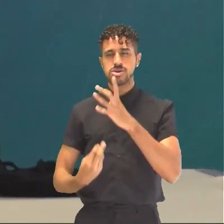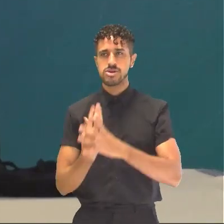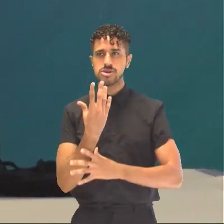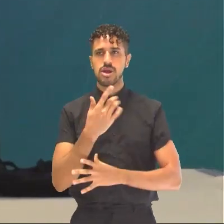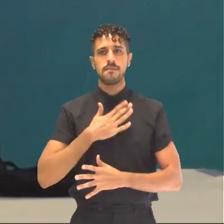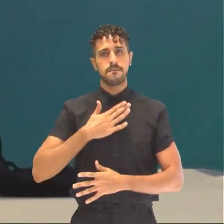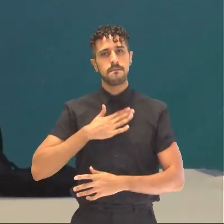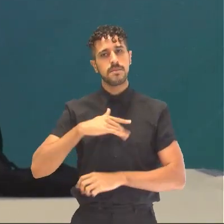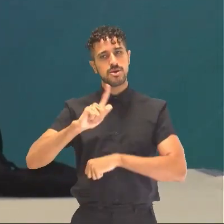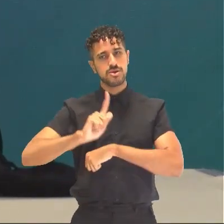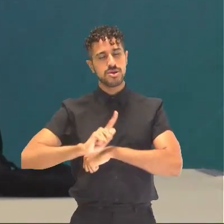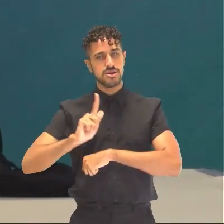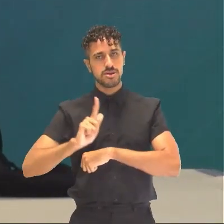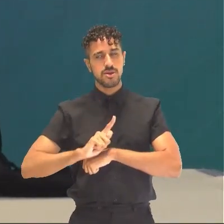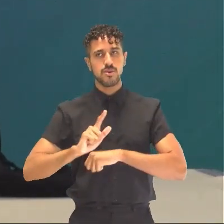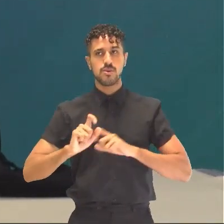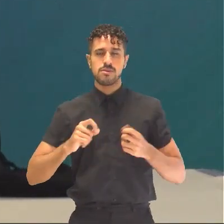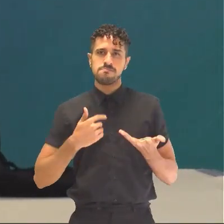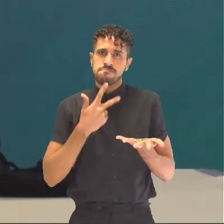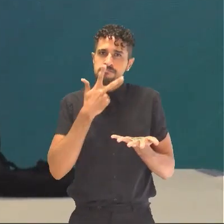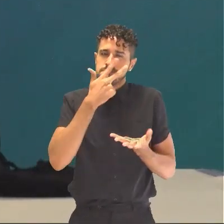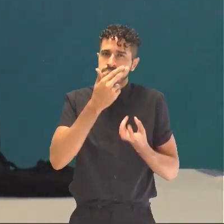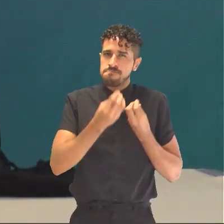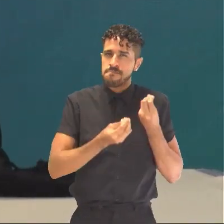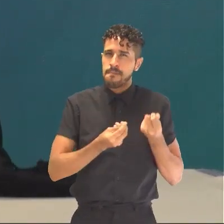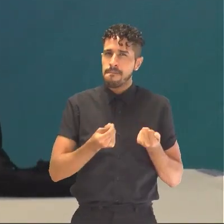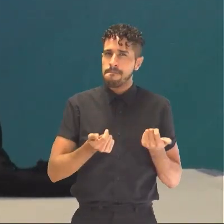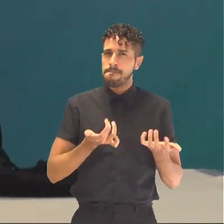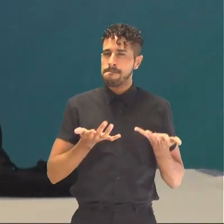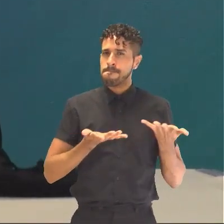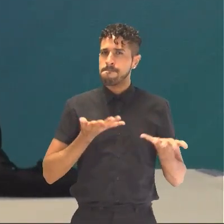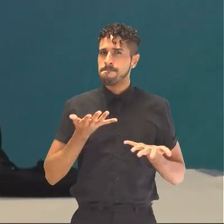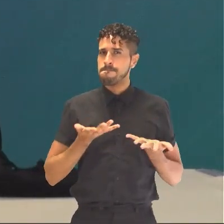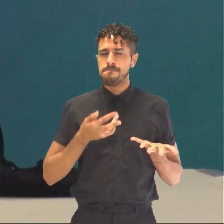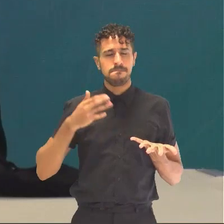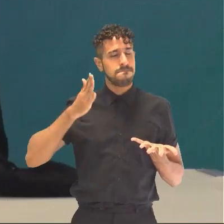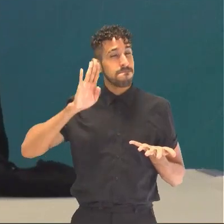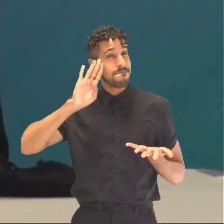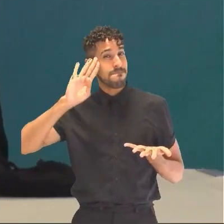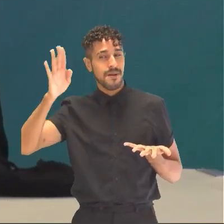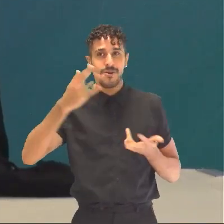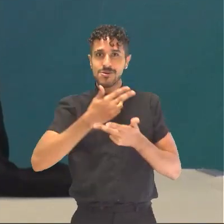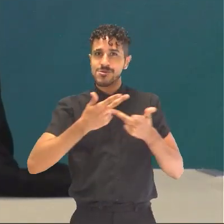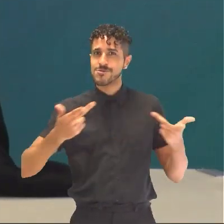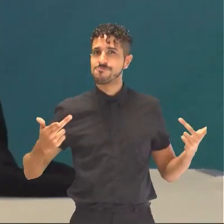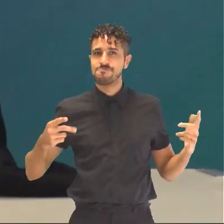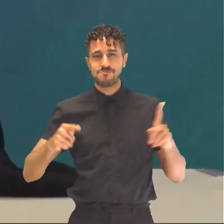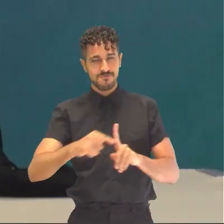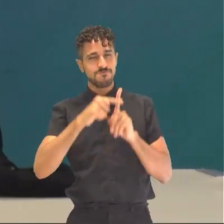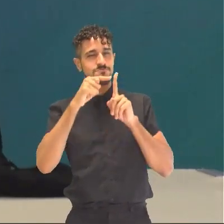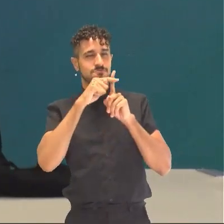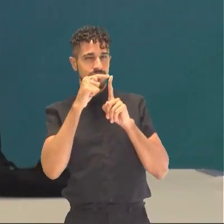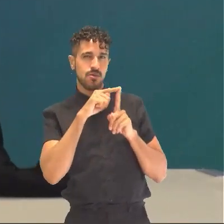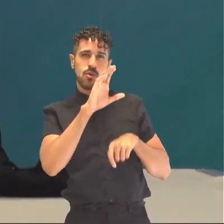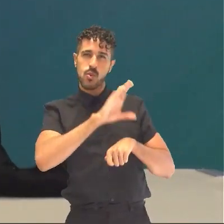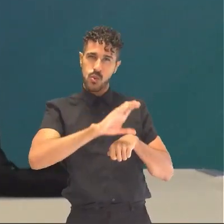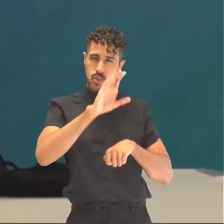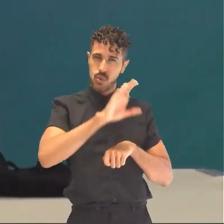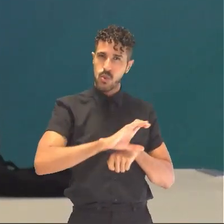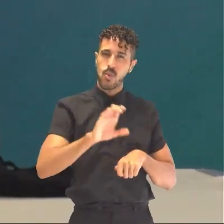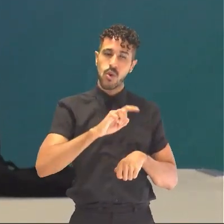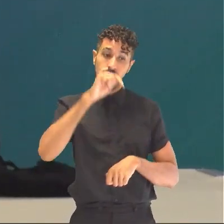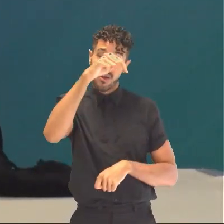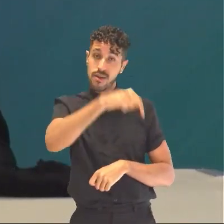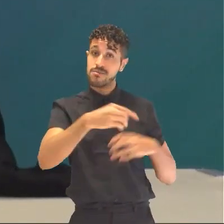na minha gestão, e que parece que foi um dos maiores acessos assim, né, de um curso aí dentro